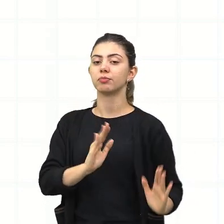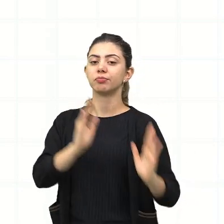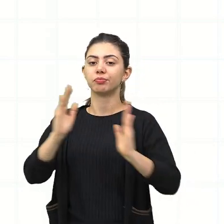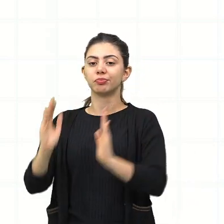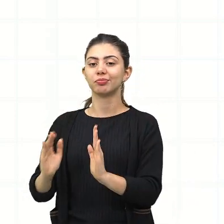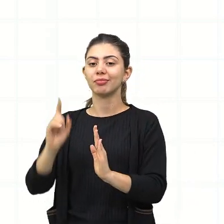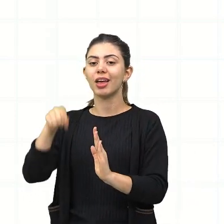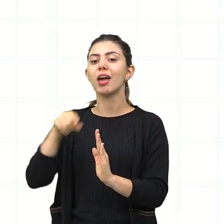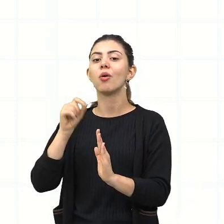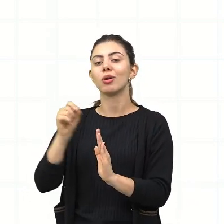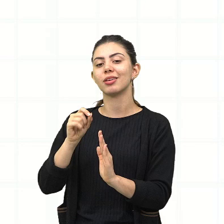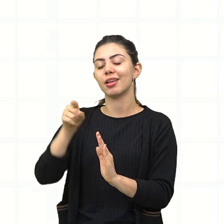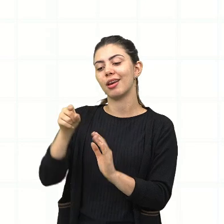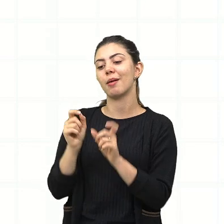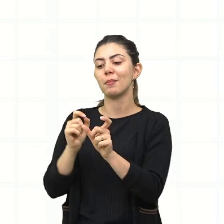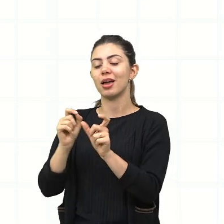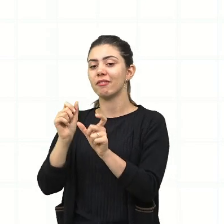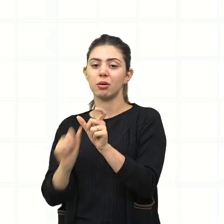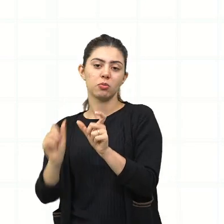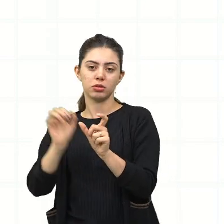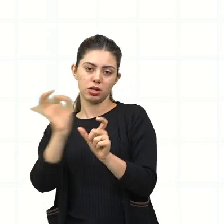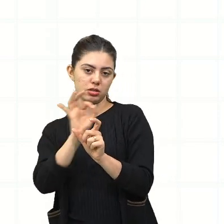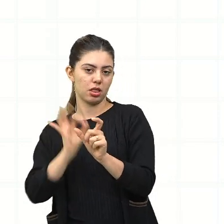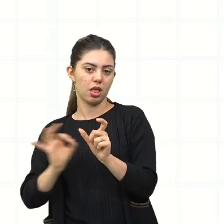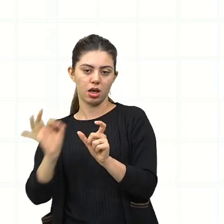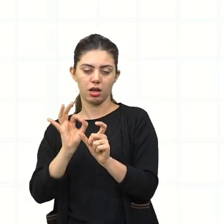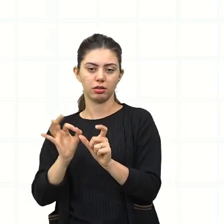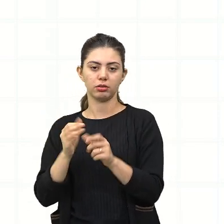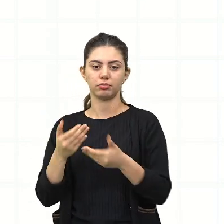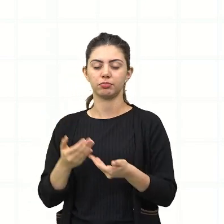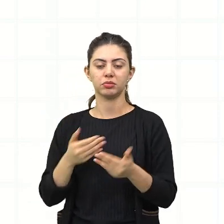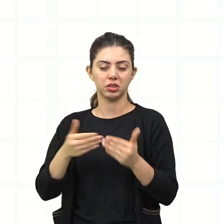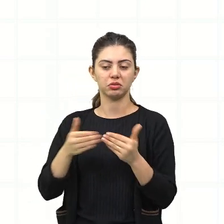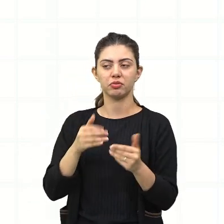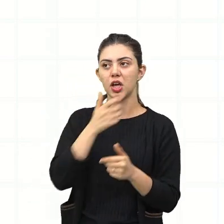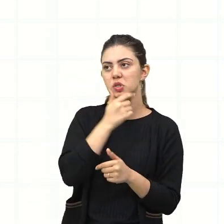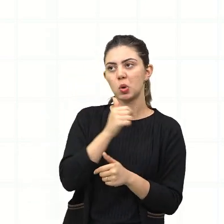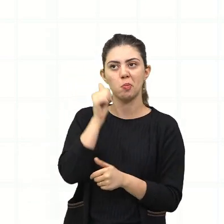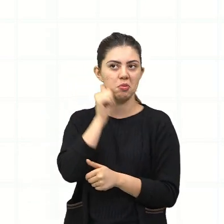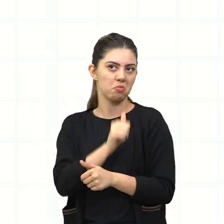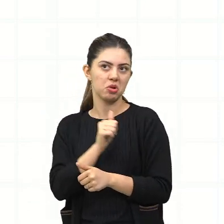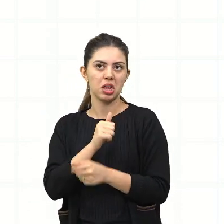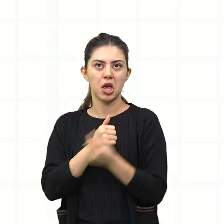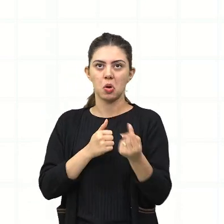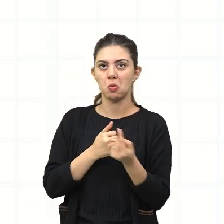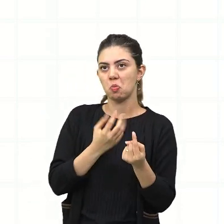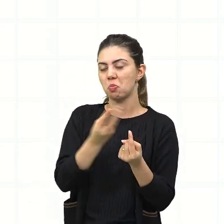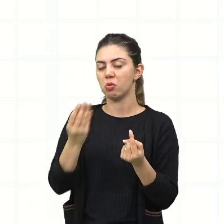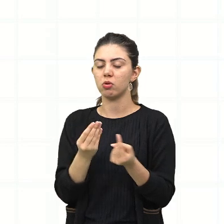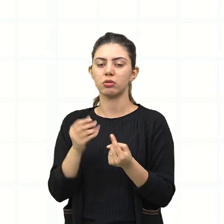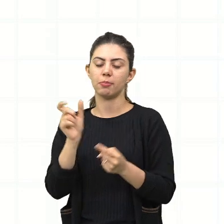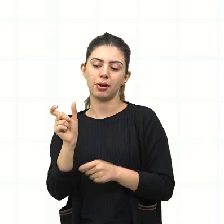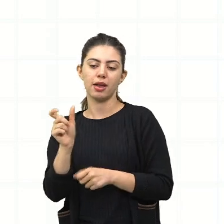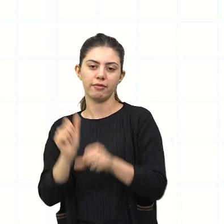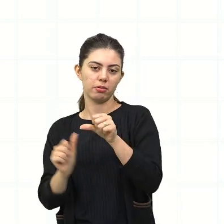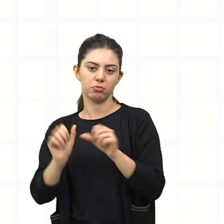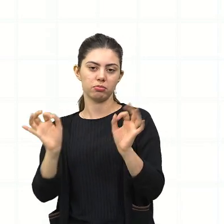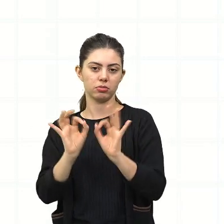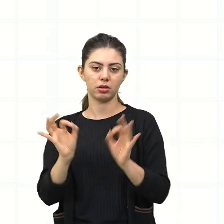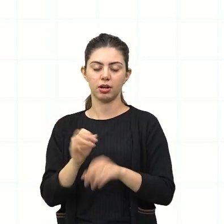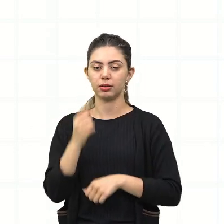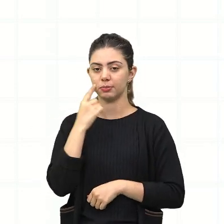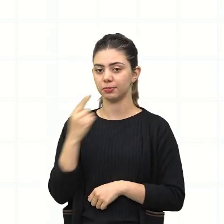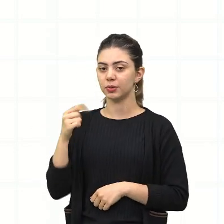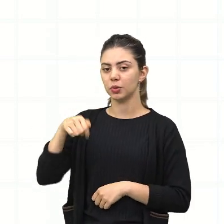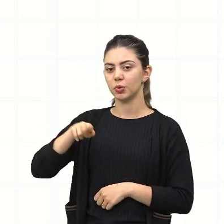aqueles que não se modificam independentemente se as palavras a que ele se refere são masculinas, femininas, singular ou plural. Então nós temos o